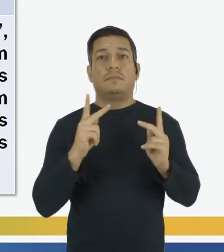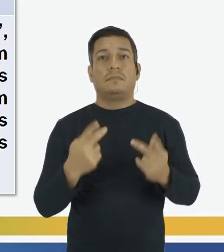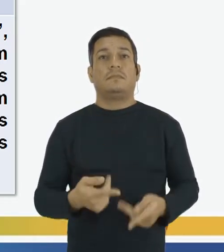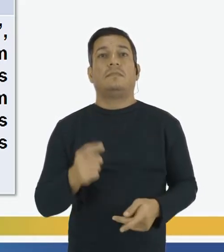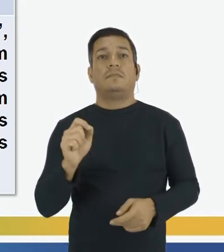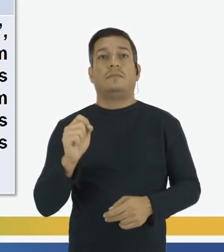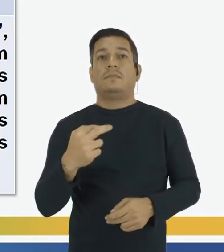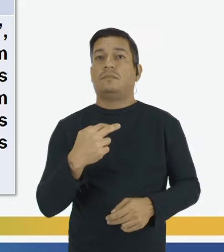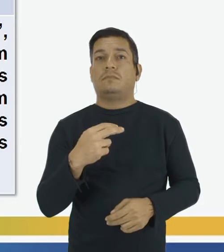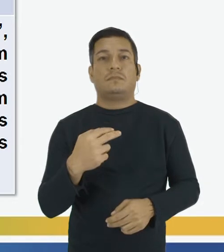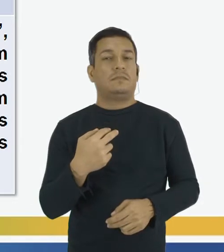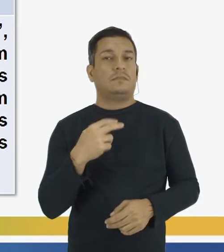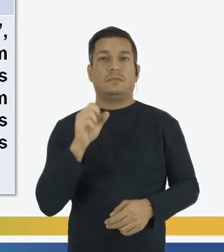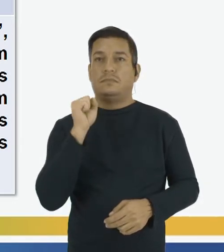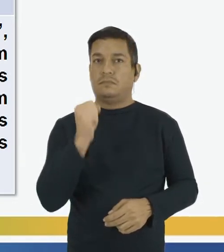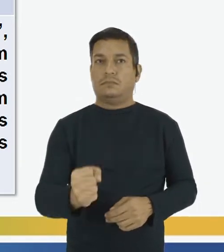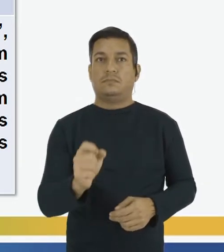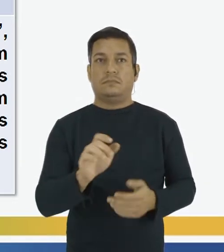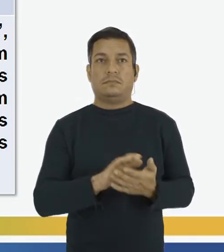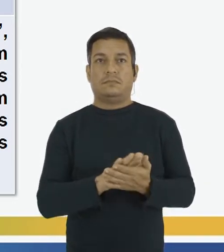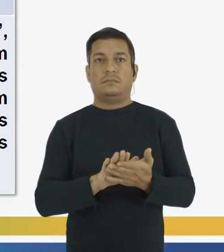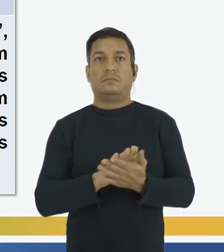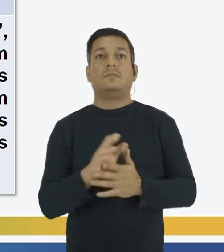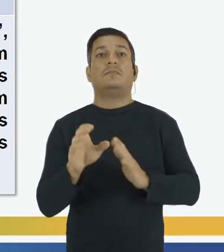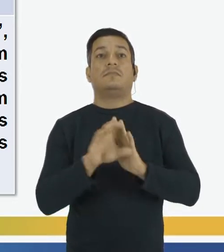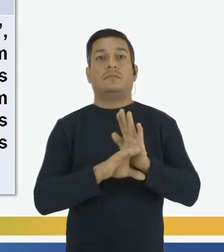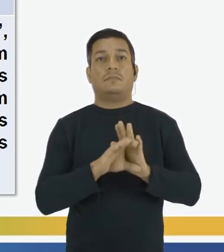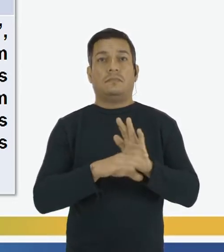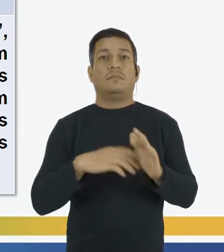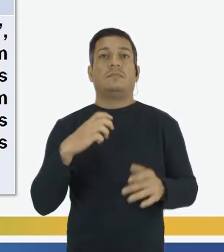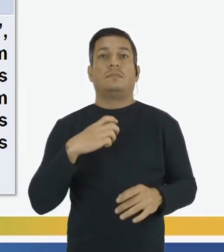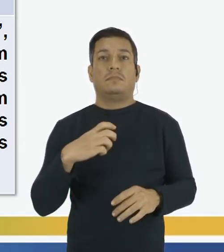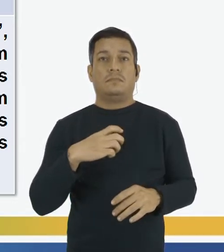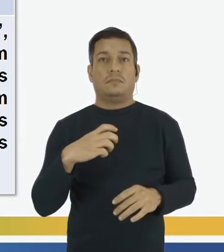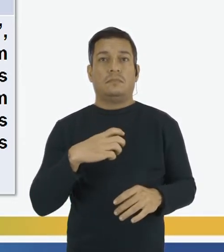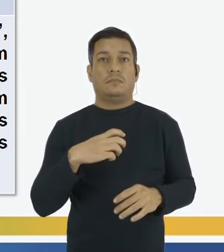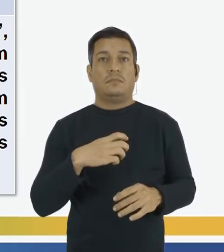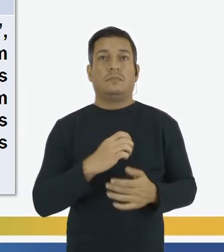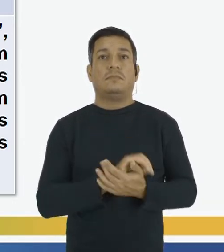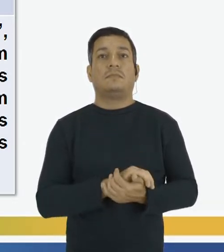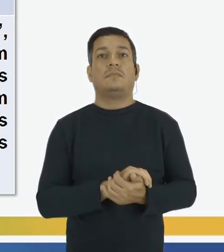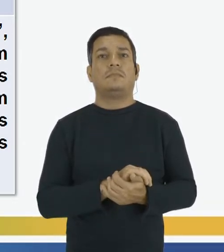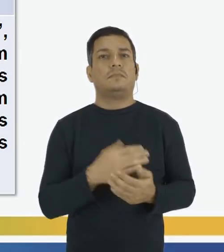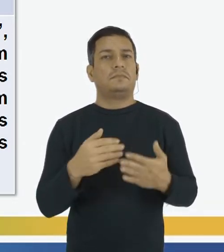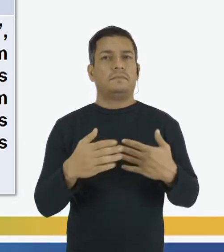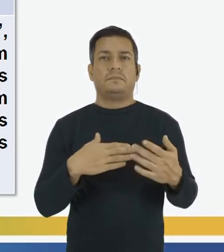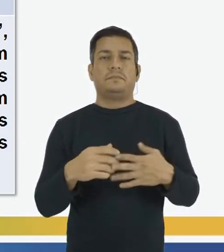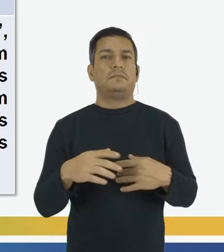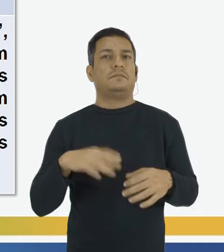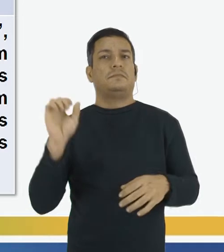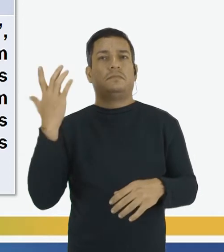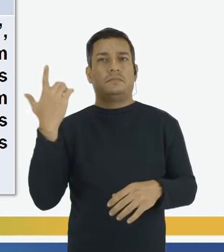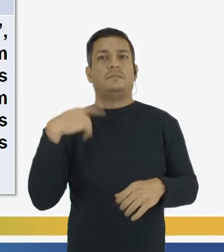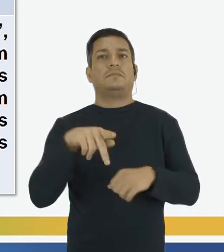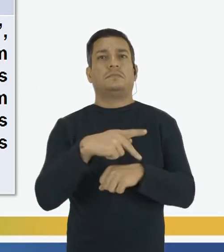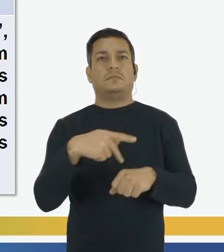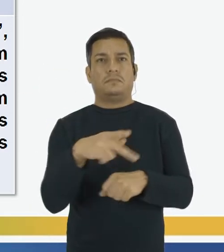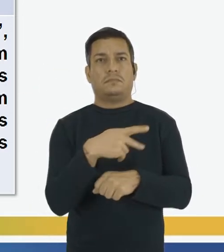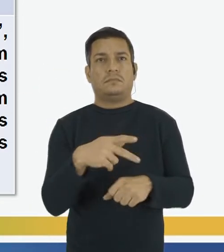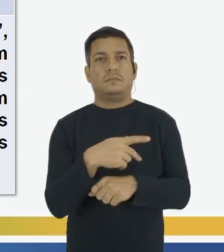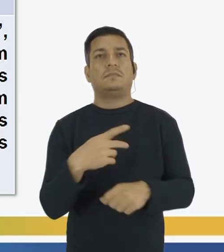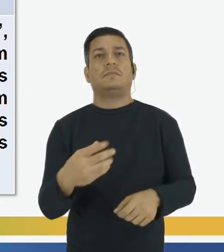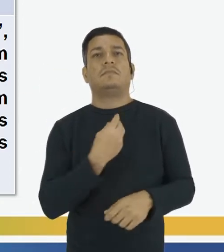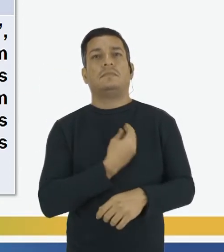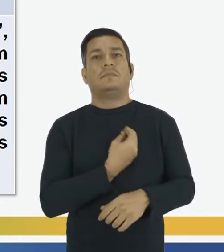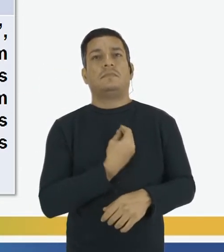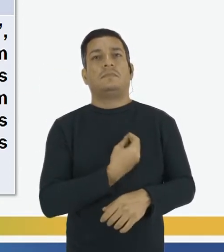é o quê? Não matar. E é um conceito ético, independente da época e do país em que